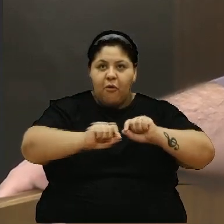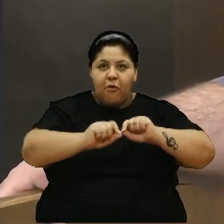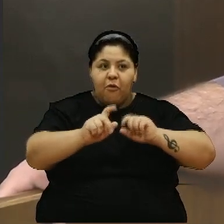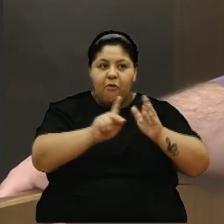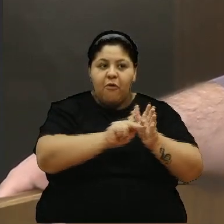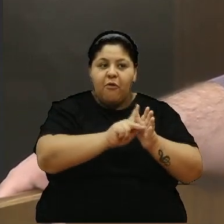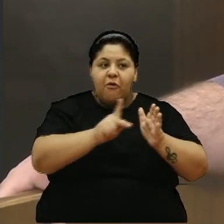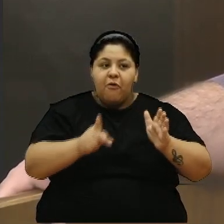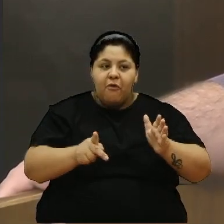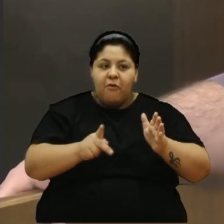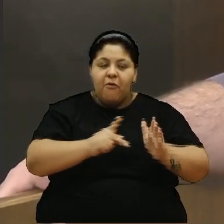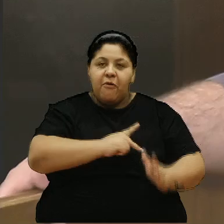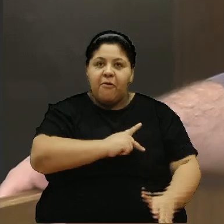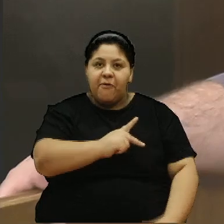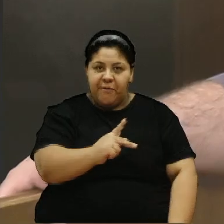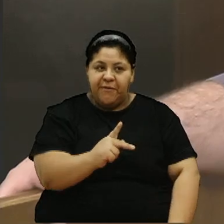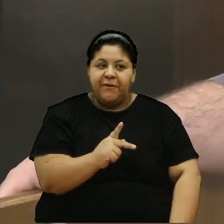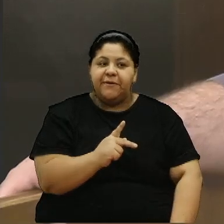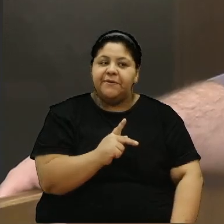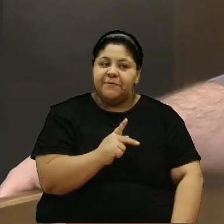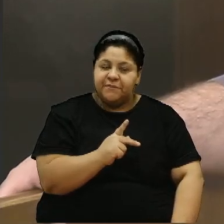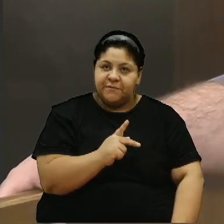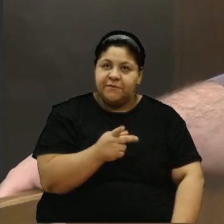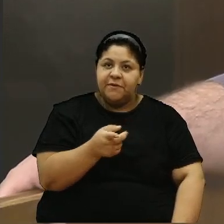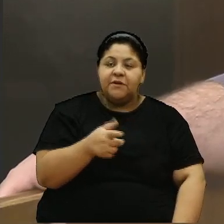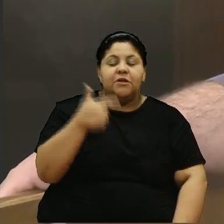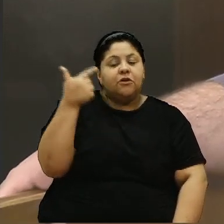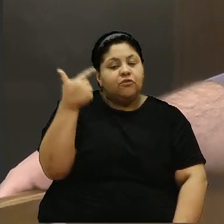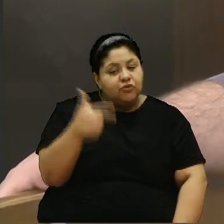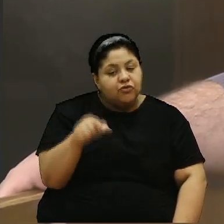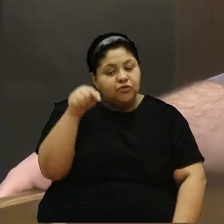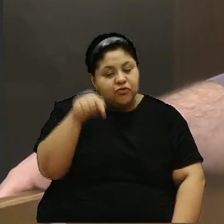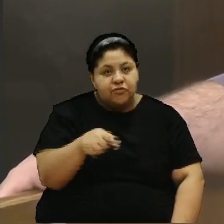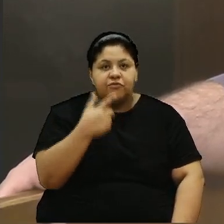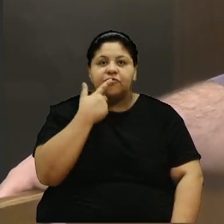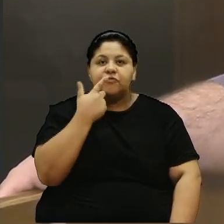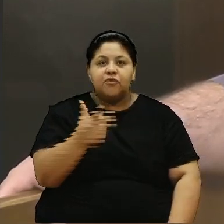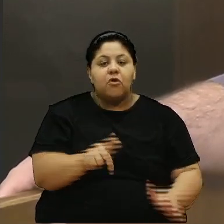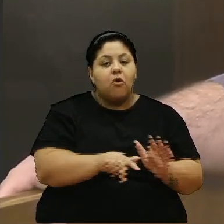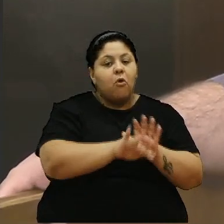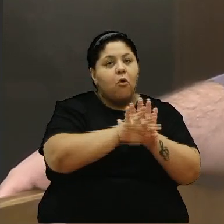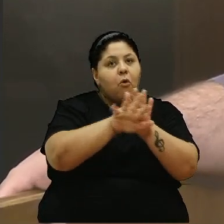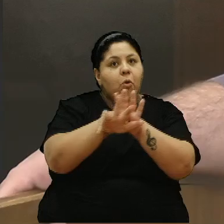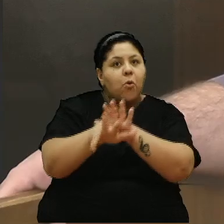vice-presidente da República, Geraldo Alckmin. Peço a palavra. E novamente estamos falando em corrupção